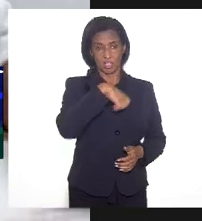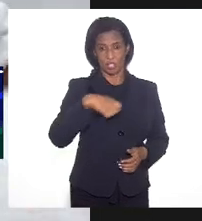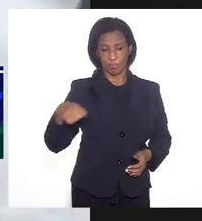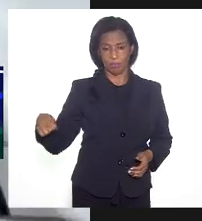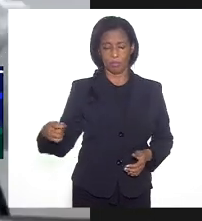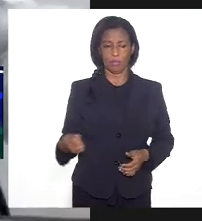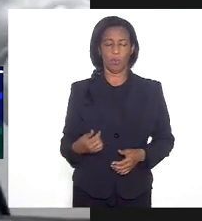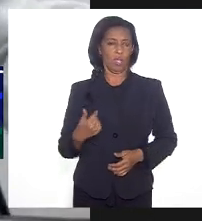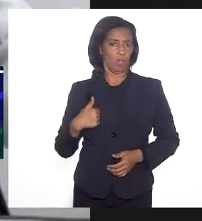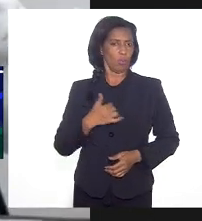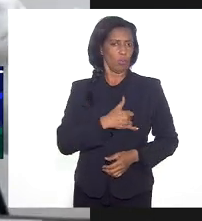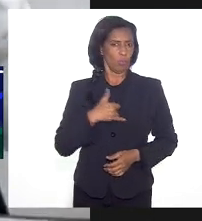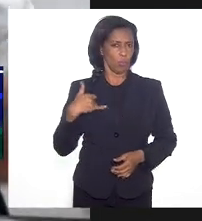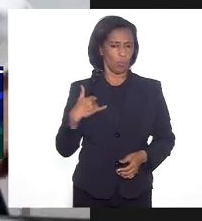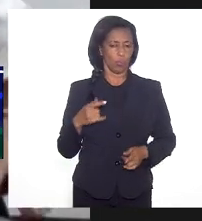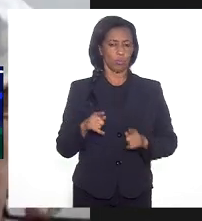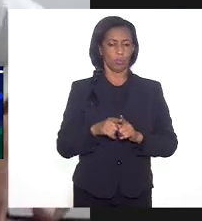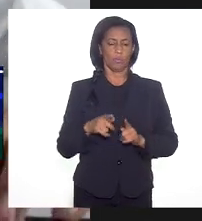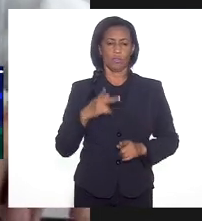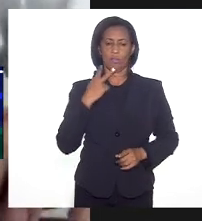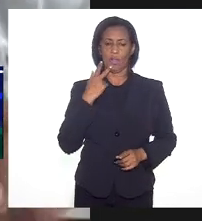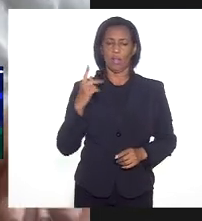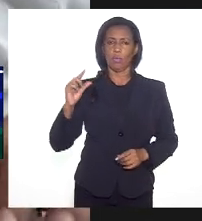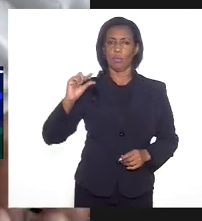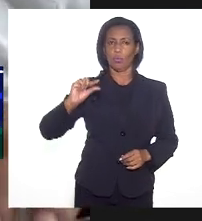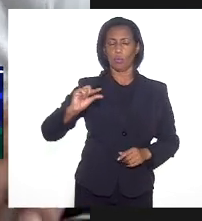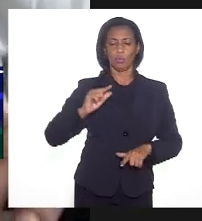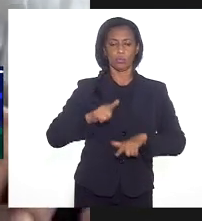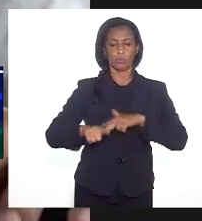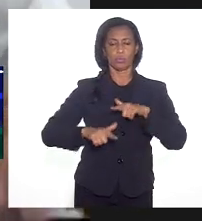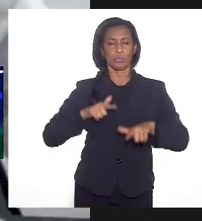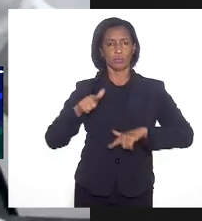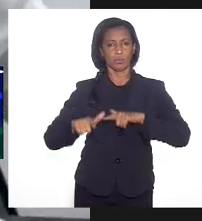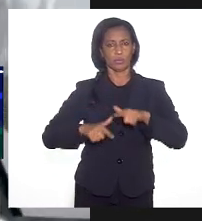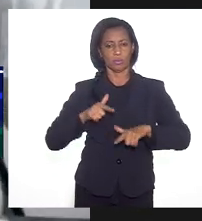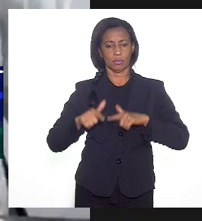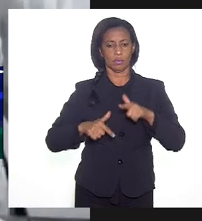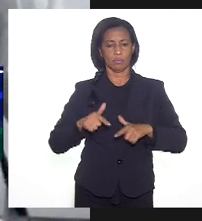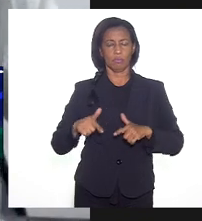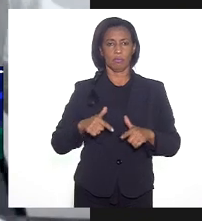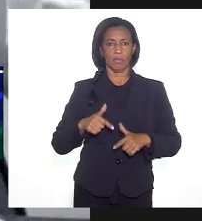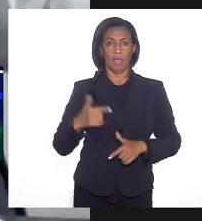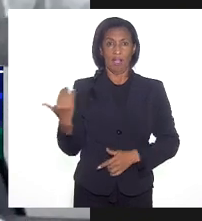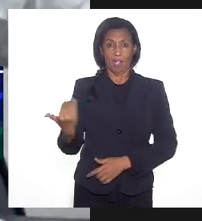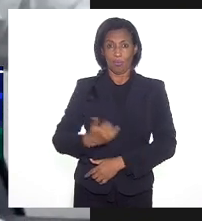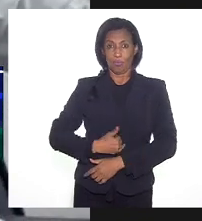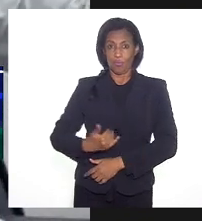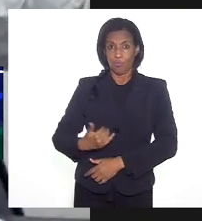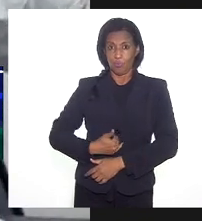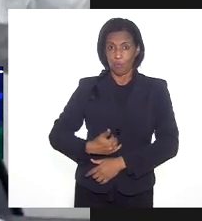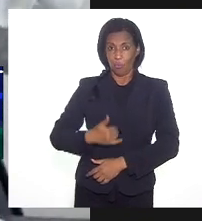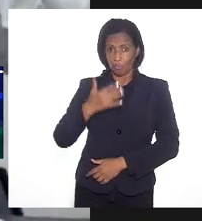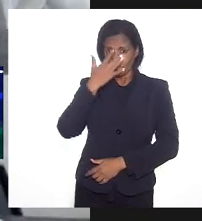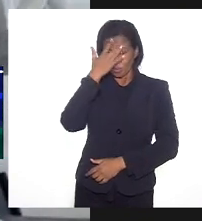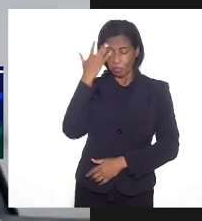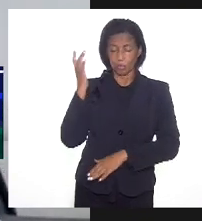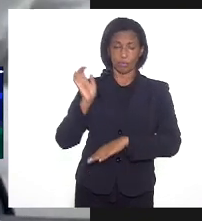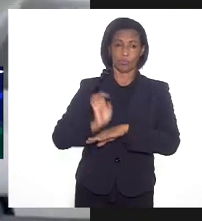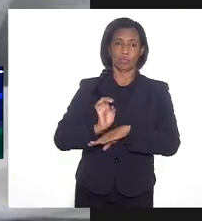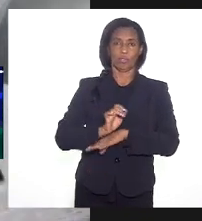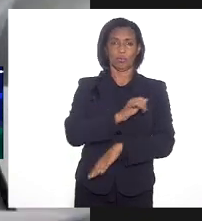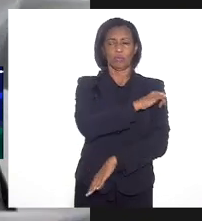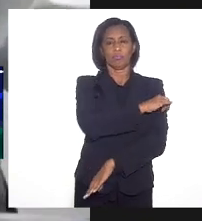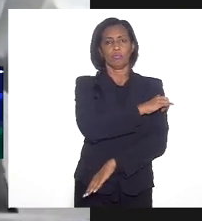muito me orgulha falar um pouco do trabalho em relação a matar a fome dos cidadãos do estado do de